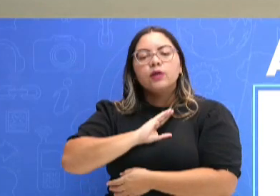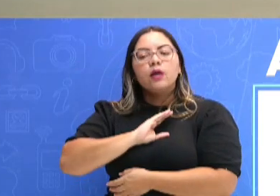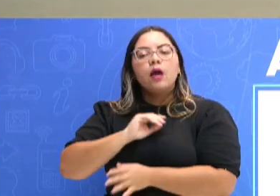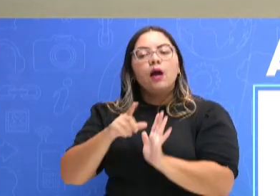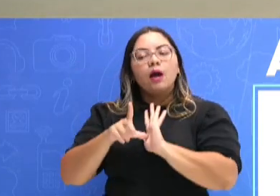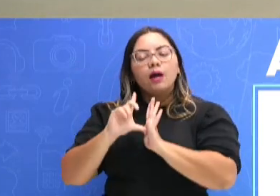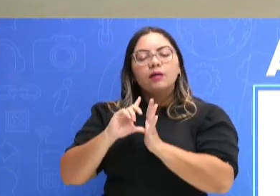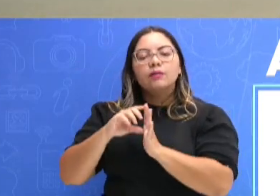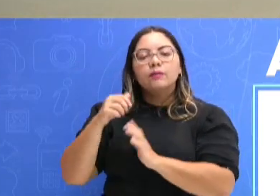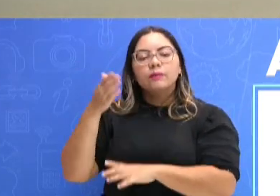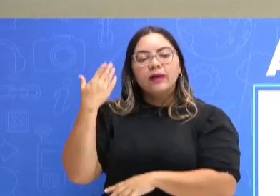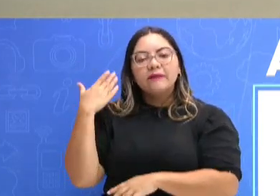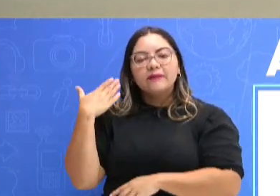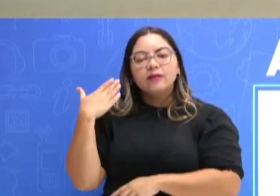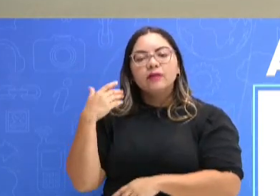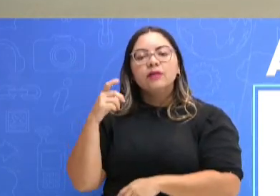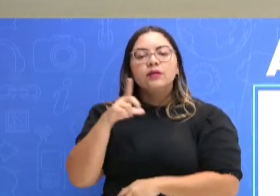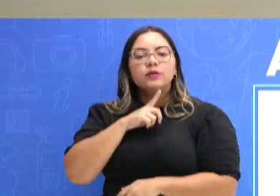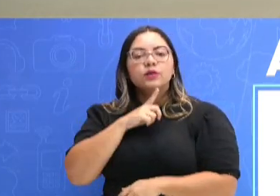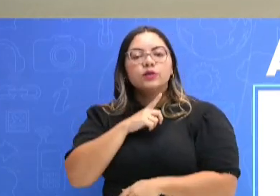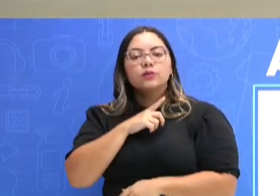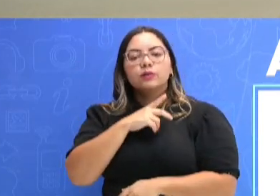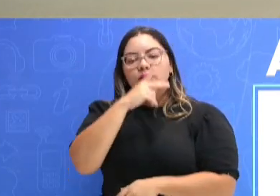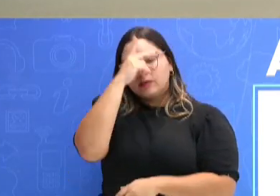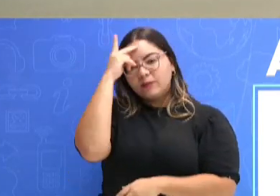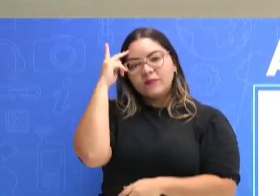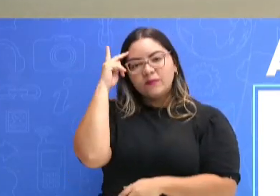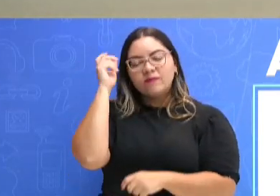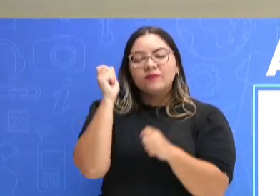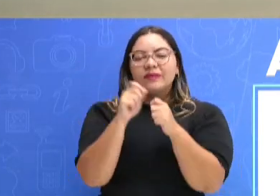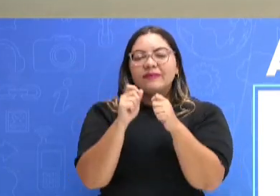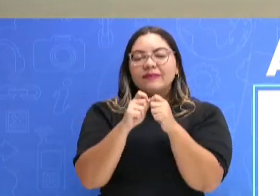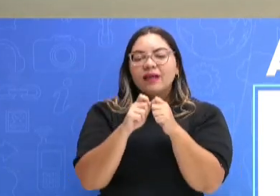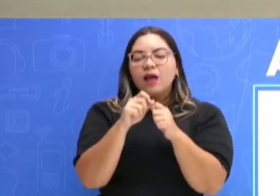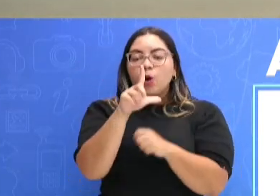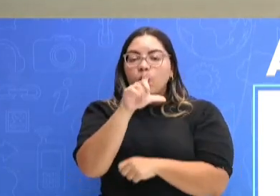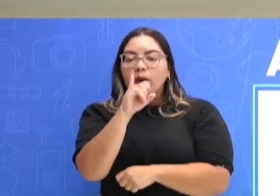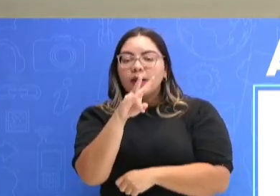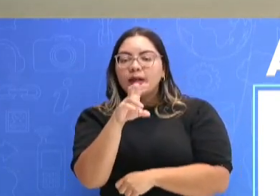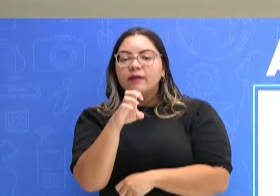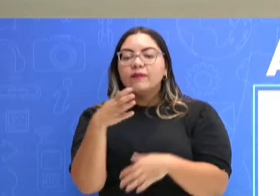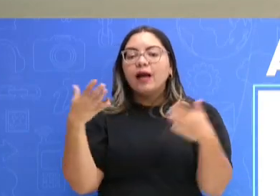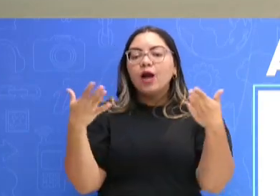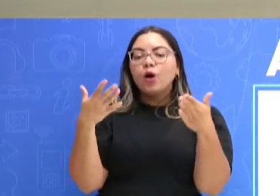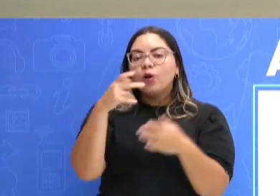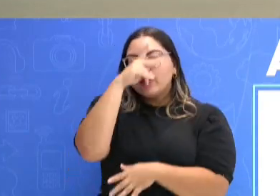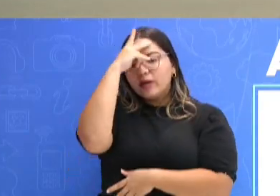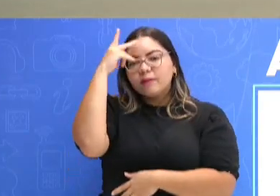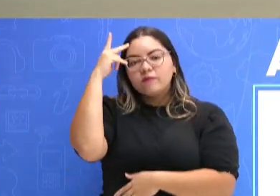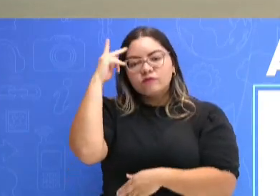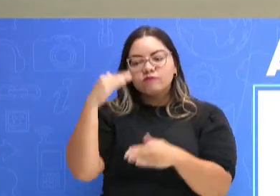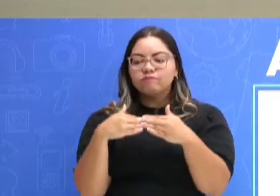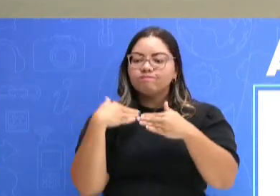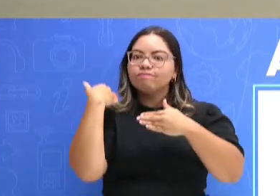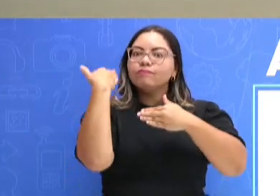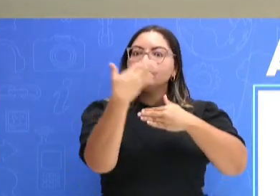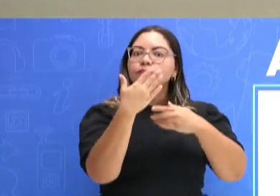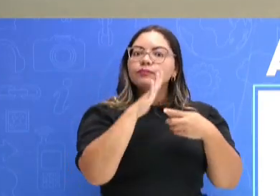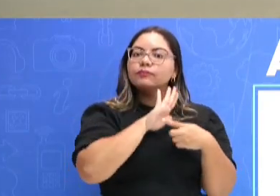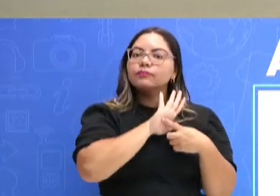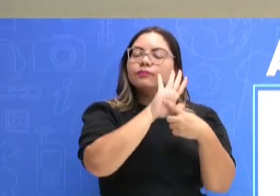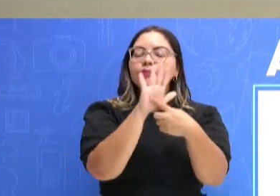foram valorizados esse ano no Carnaval, quando nós botamos para cada um de sua casa fazer sua live, e agora a Prefeitura toma a frente e vai